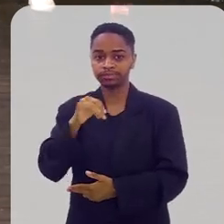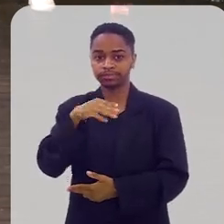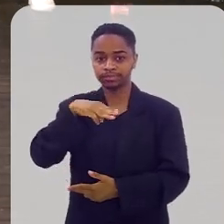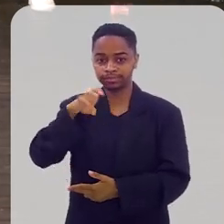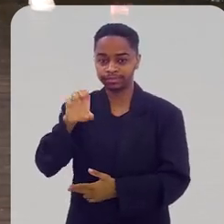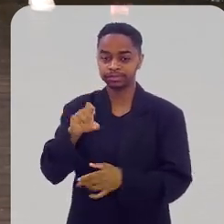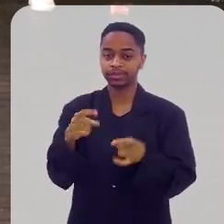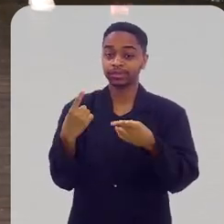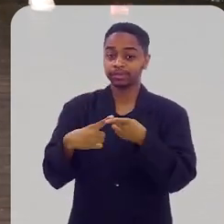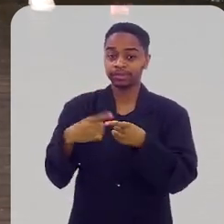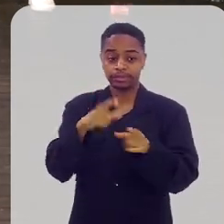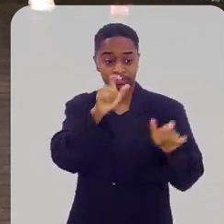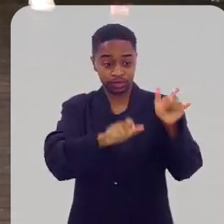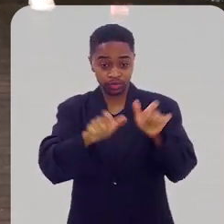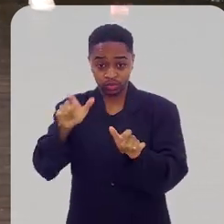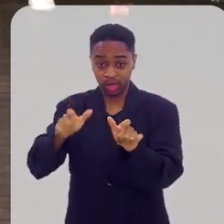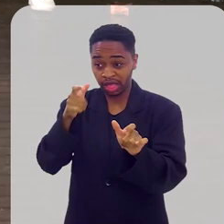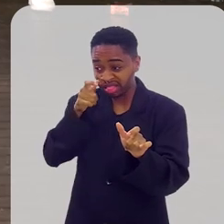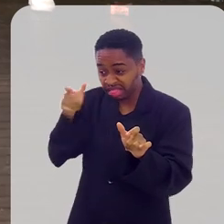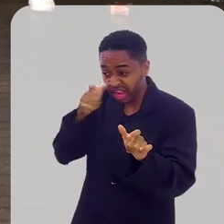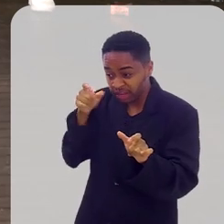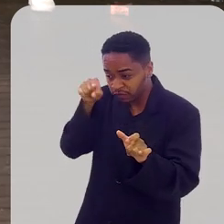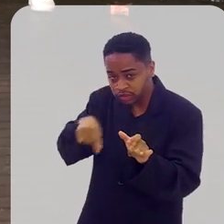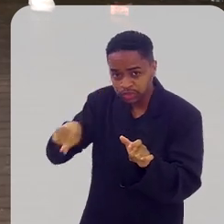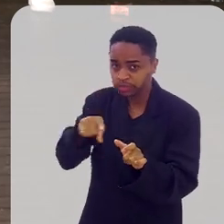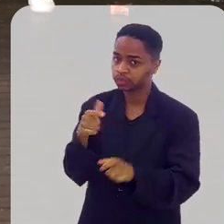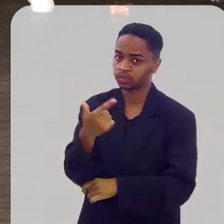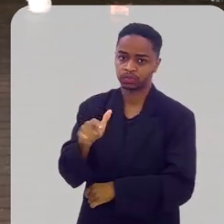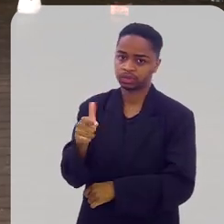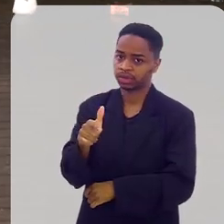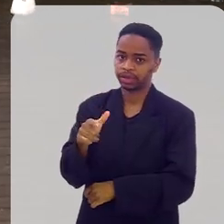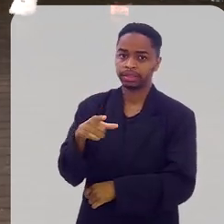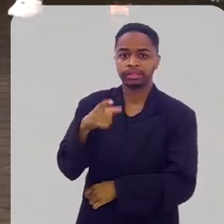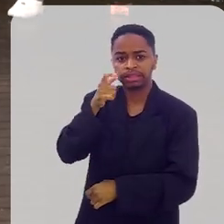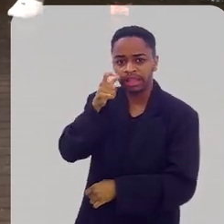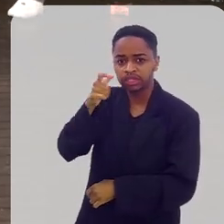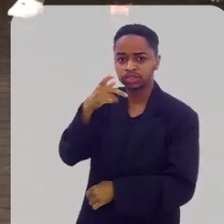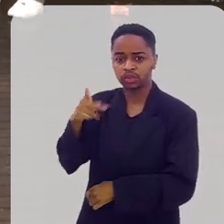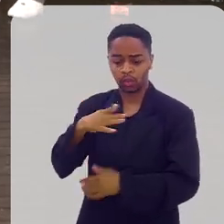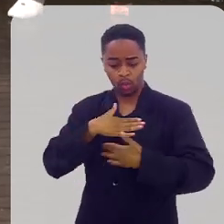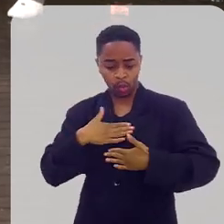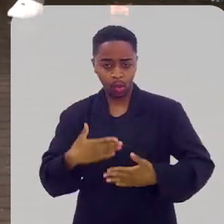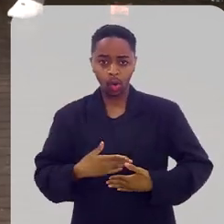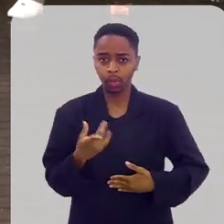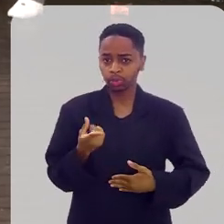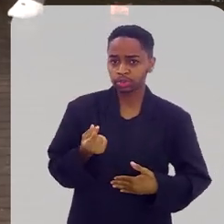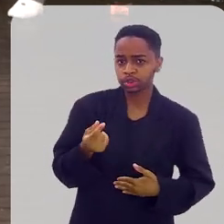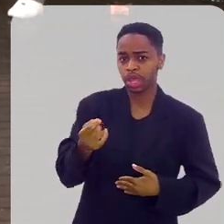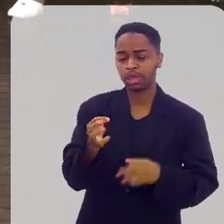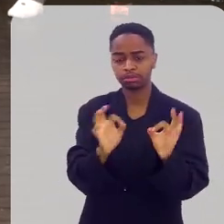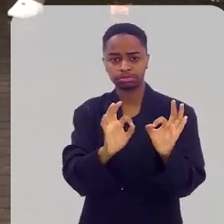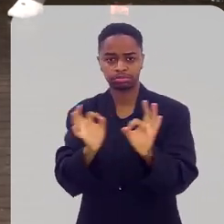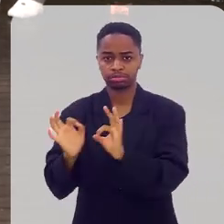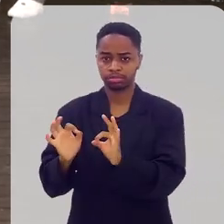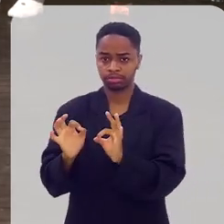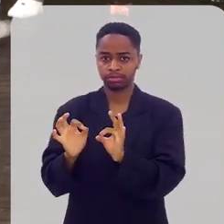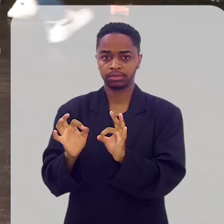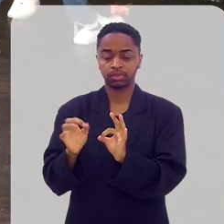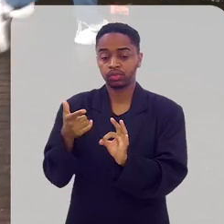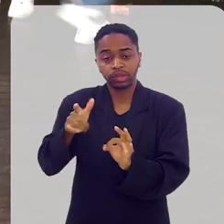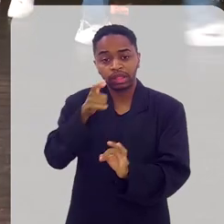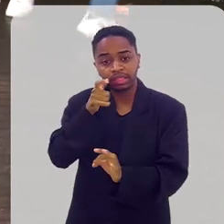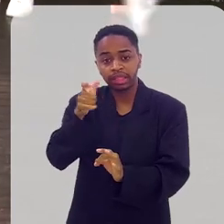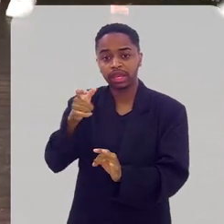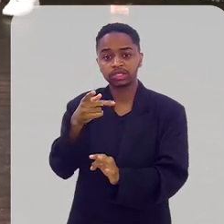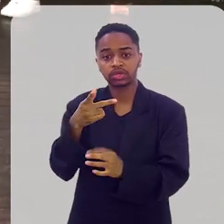mãe. Porque esses caras não têm interesse em você. Não têm interesse no teu corpo, não têm interesse no teu dinheiro, não têm interesse